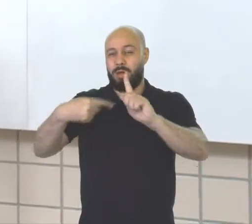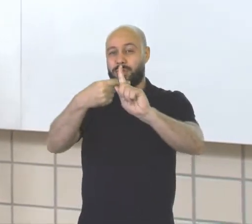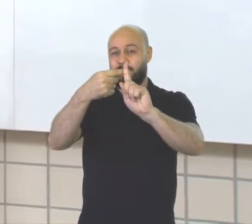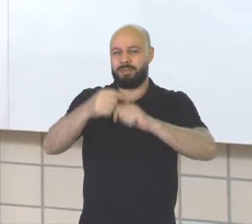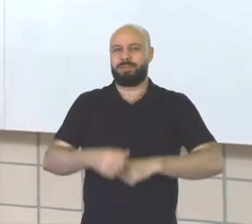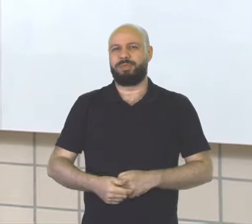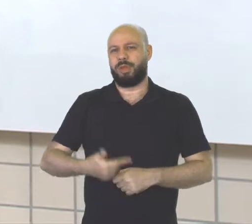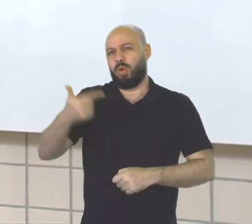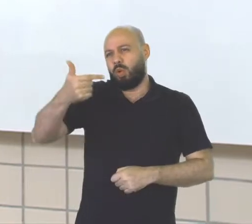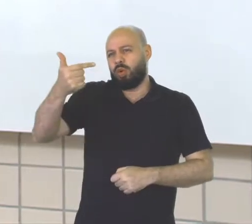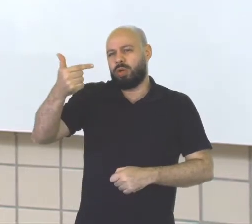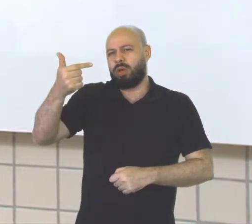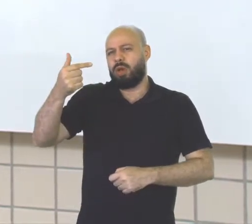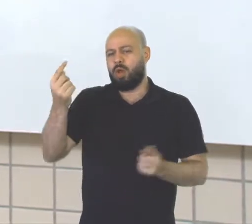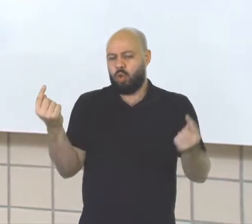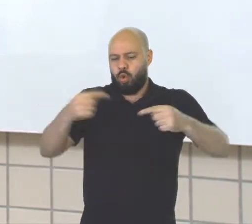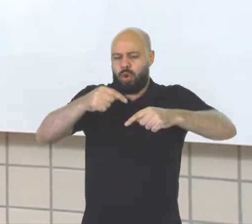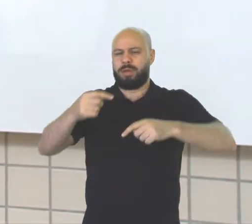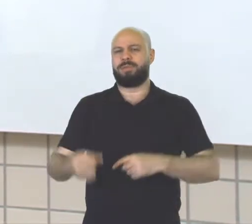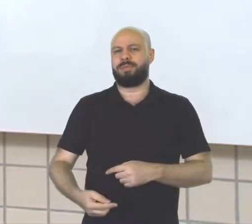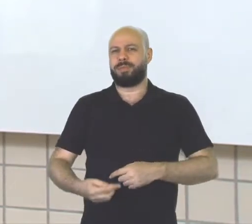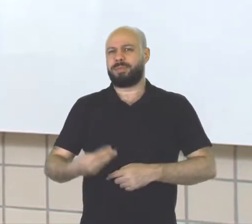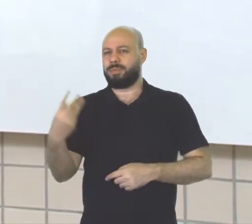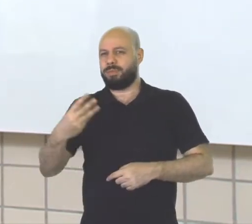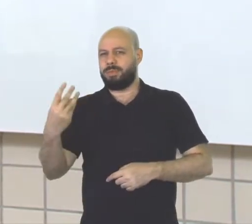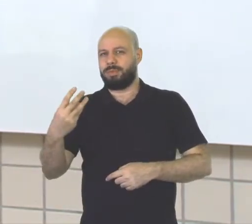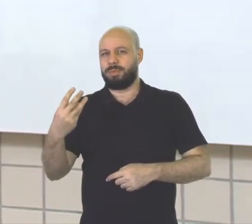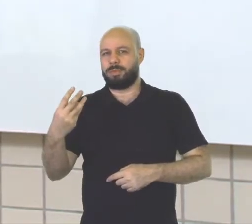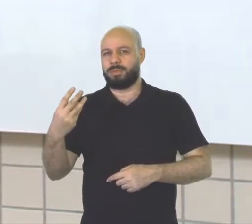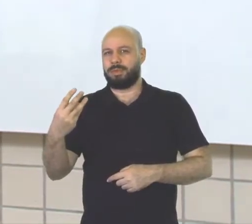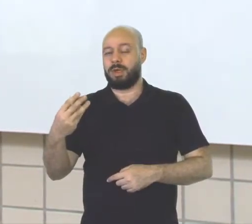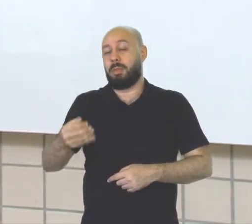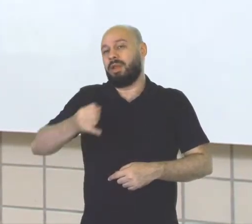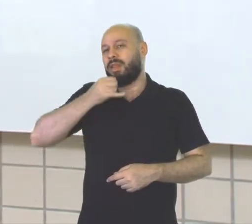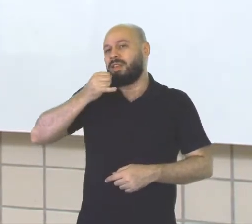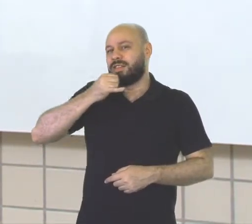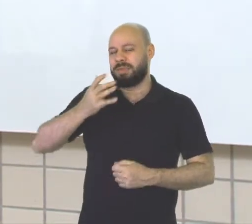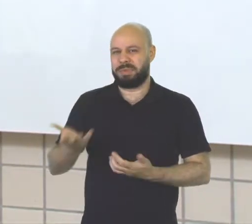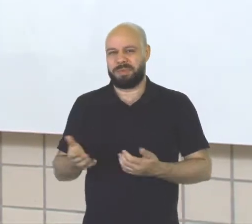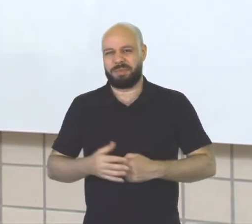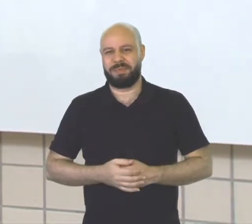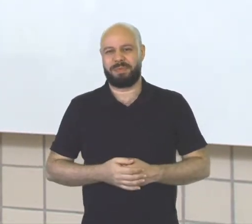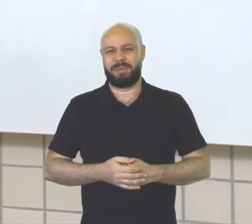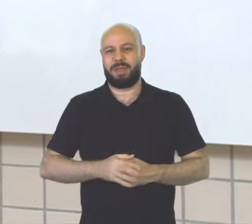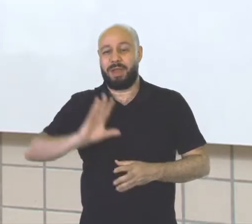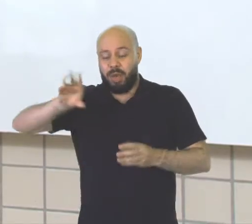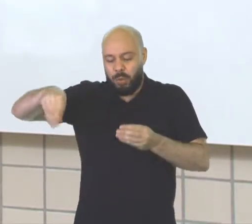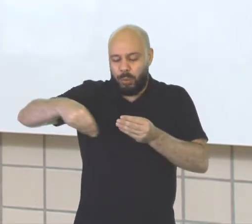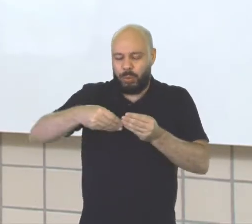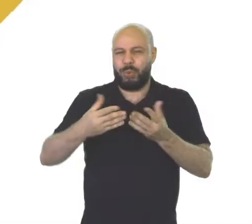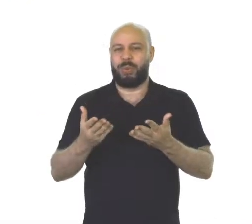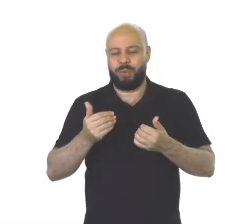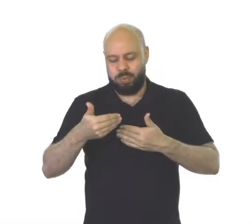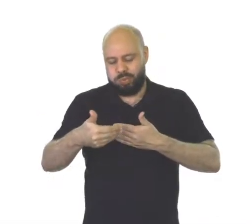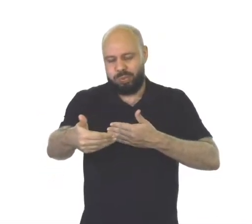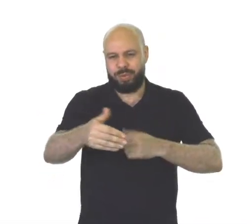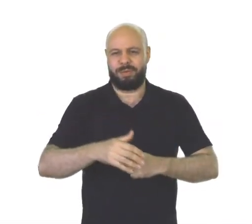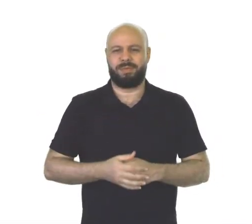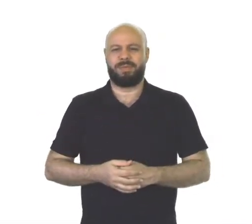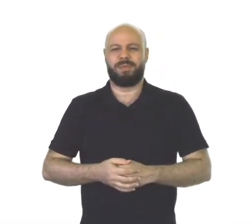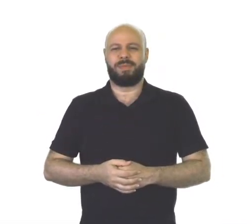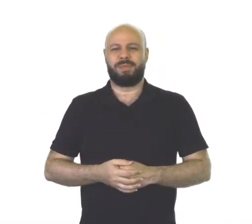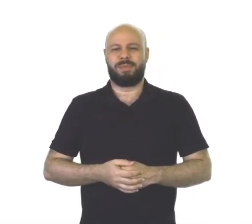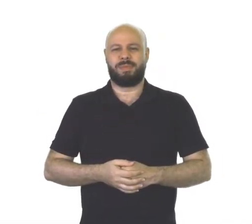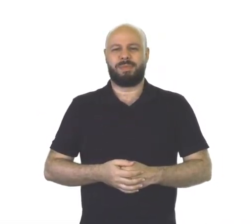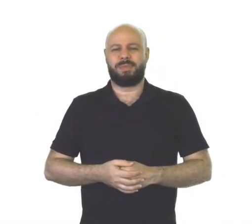já falamos sobre contraste e nós já falamos sobre os exemplos. Continuando, então, agora